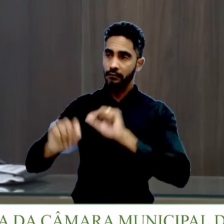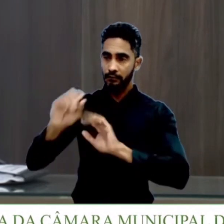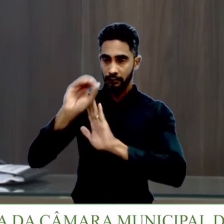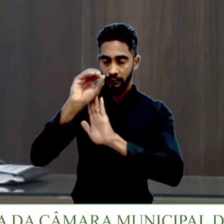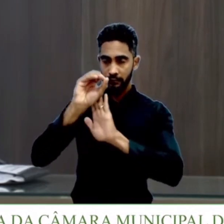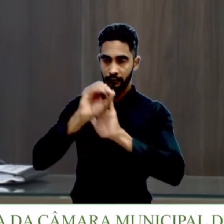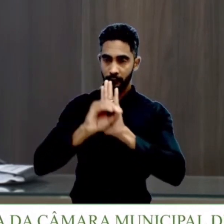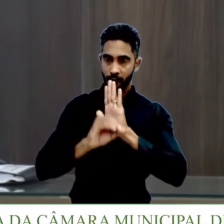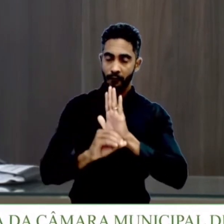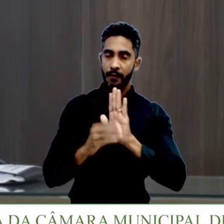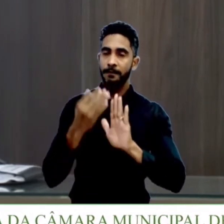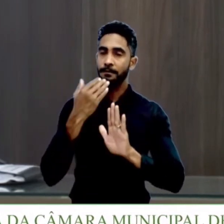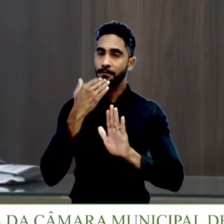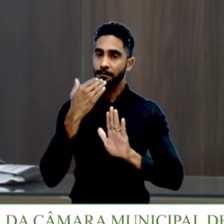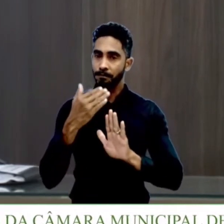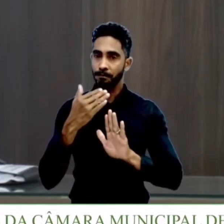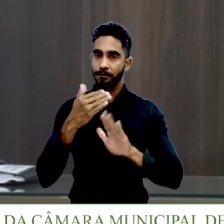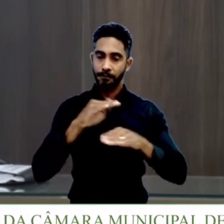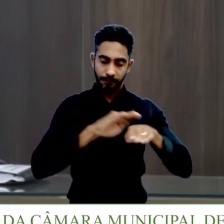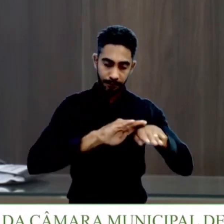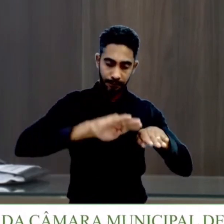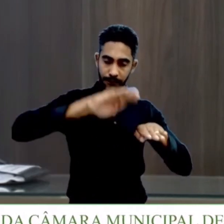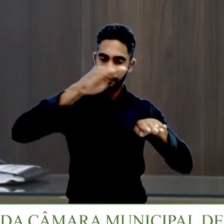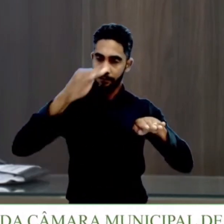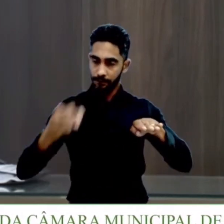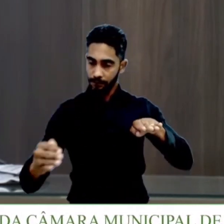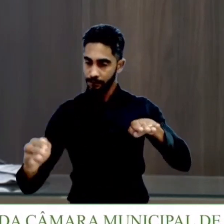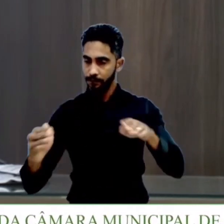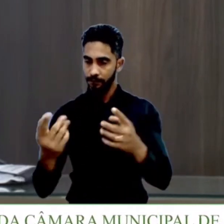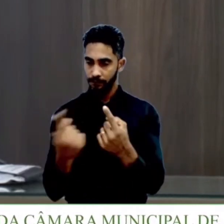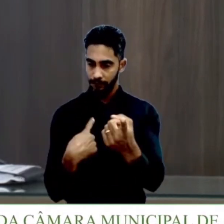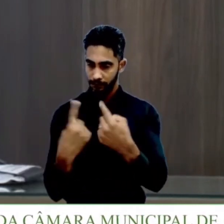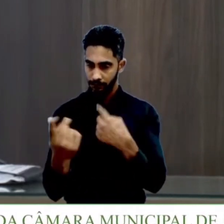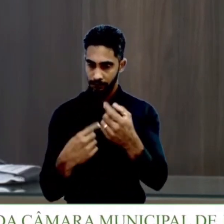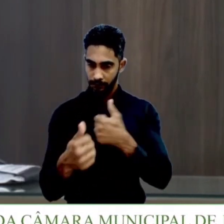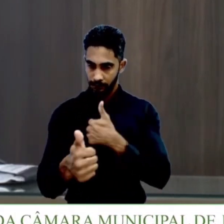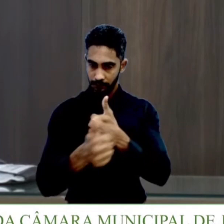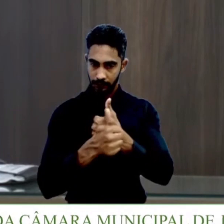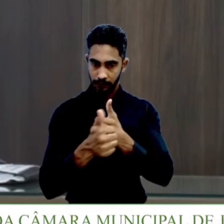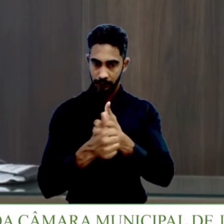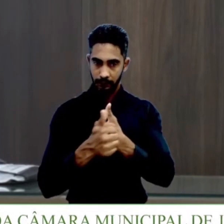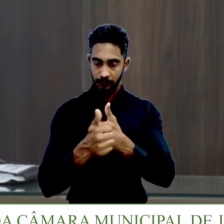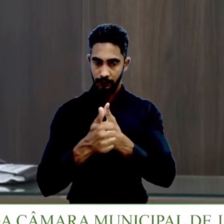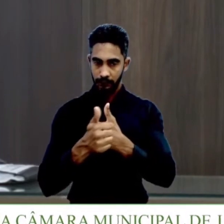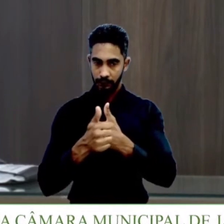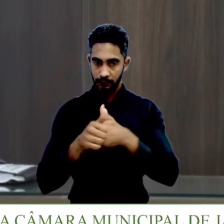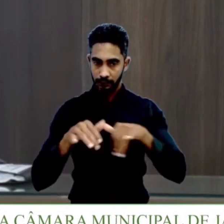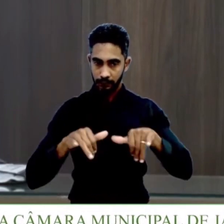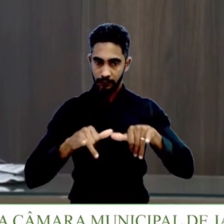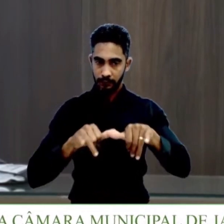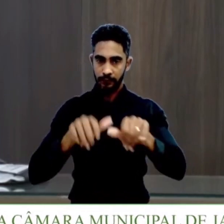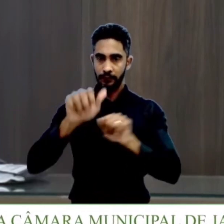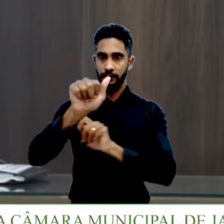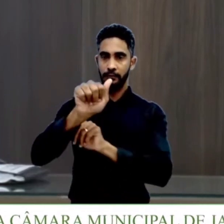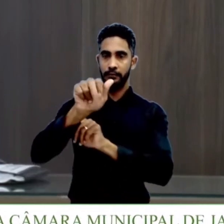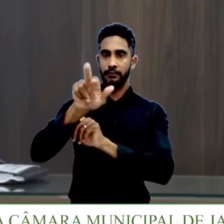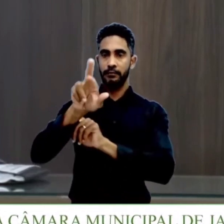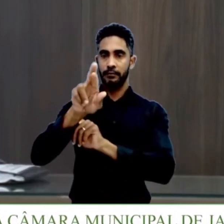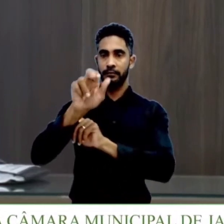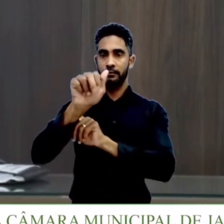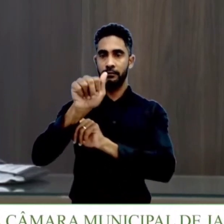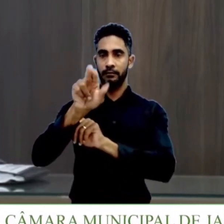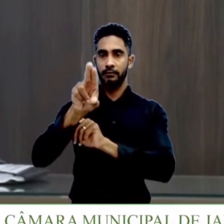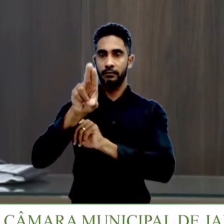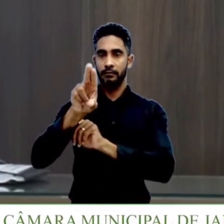ofício, requerendo um redutor de velocidade, quebra-molas, em frente ao supermercado Araújo, situado na Avenida